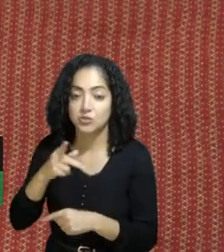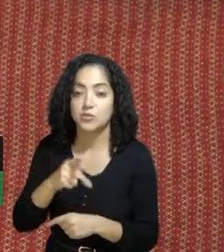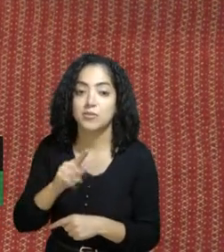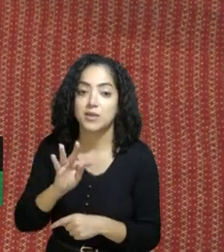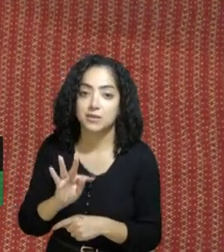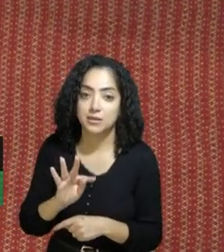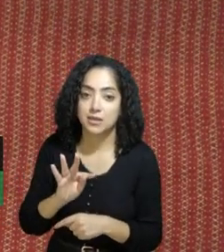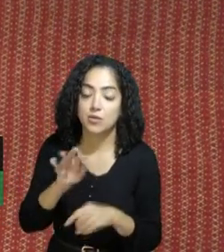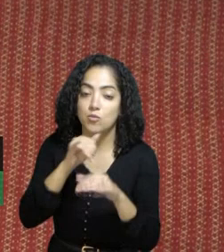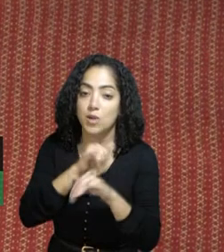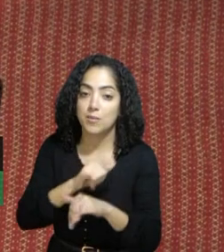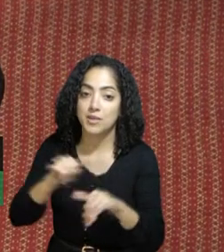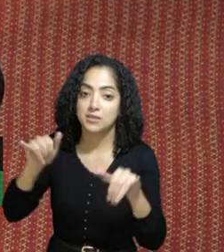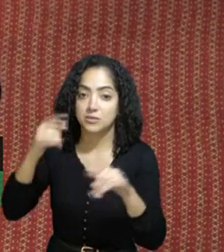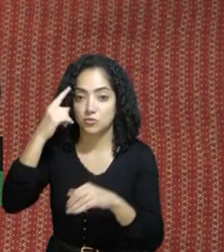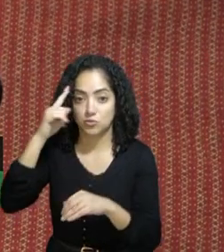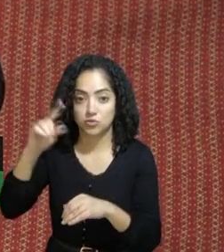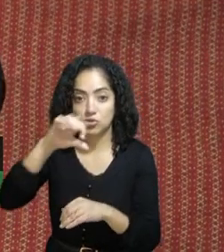uma mensagem do dia